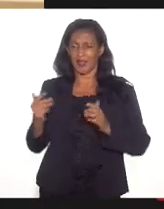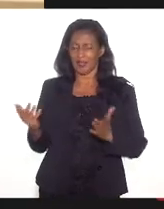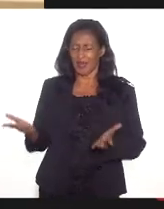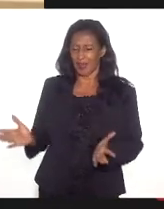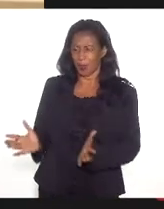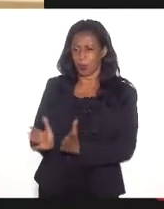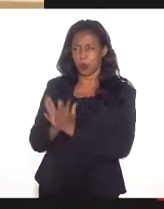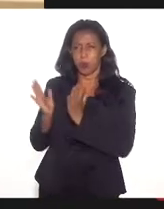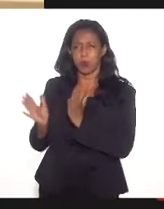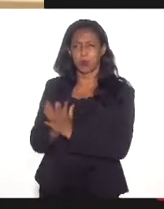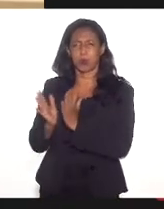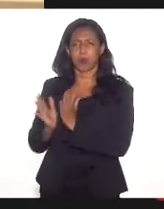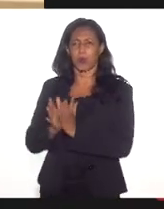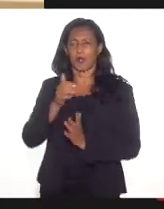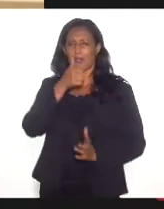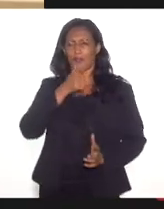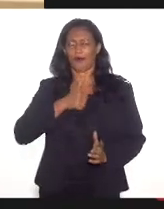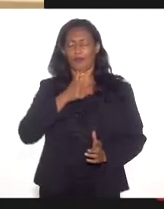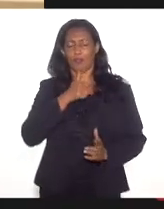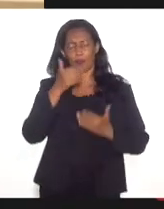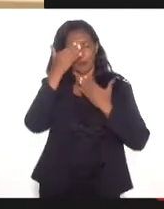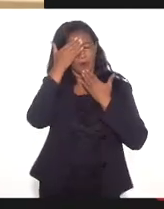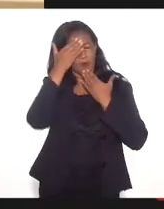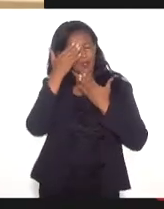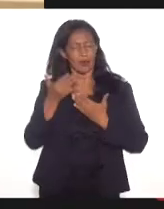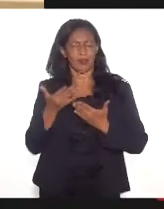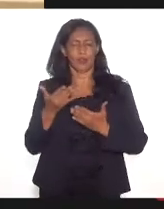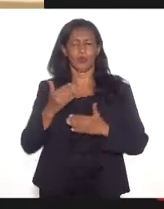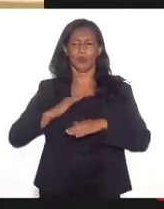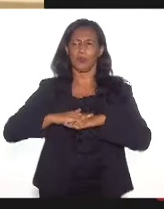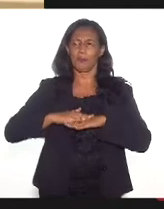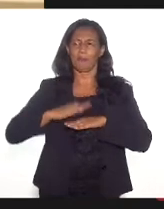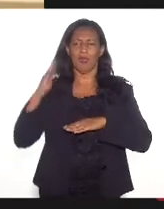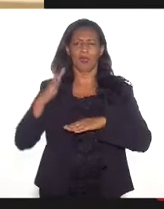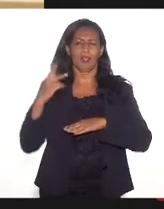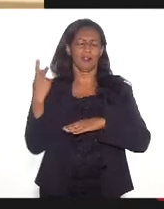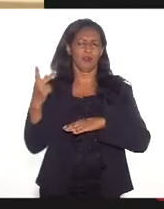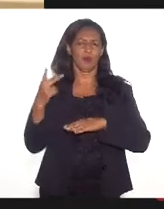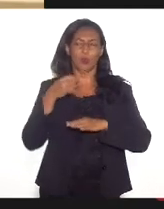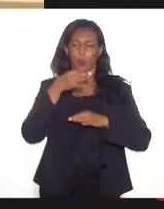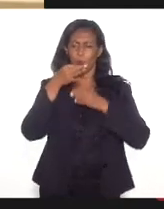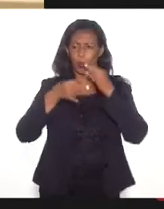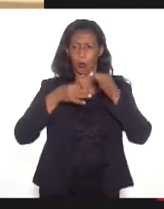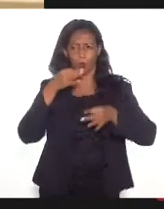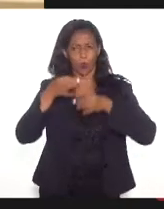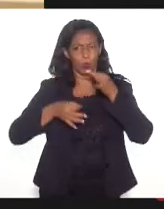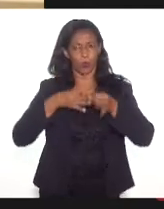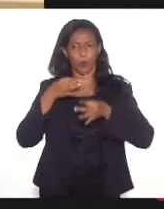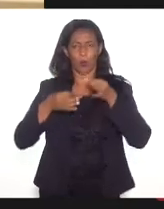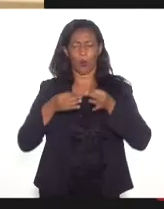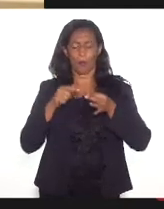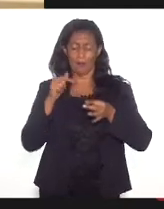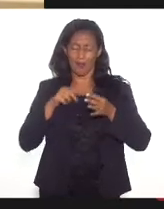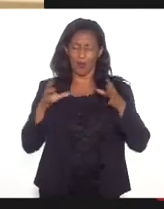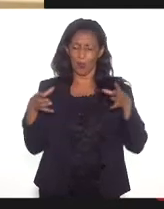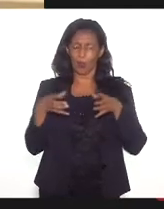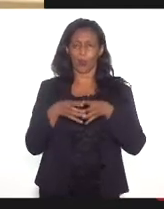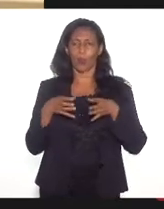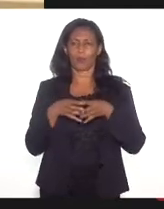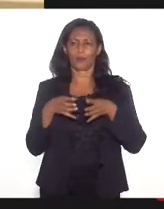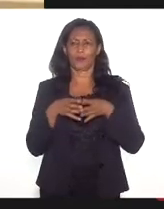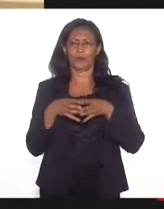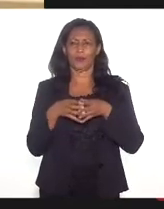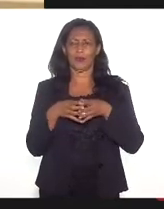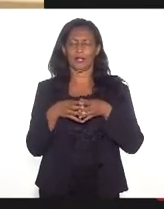miserabilidade e pobreza. Então, agradeço demais as suas considerações para essa comissão que